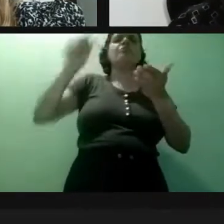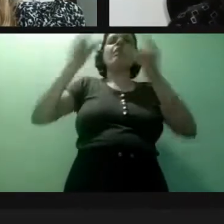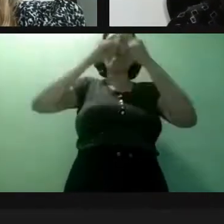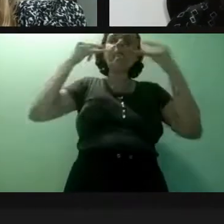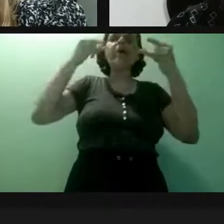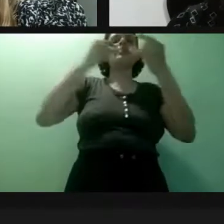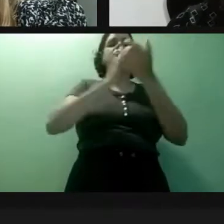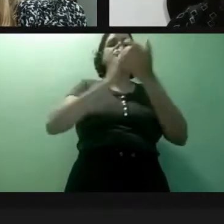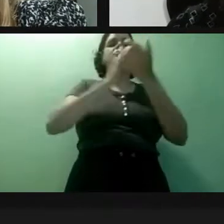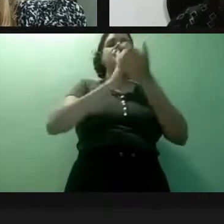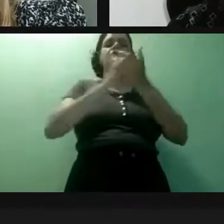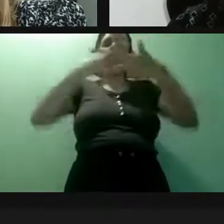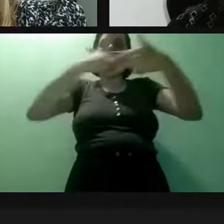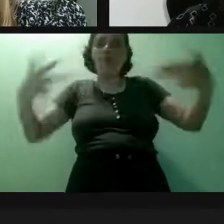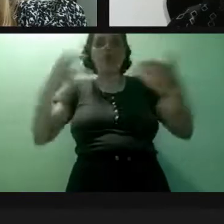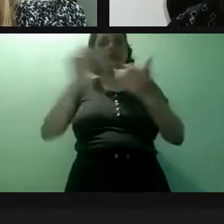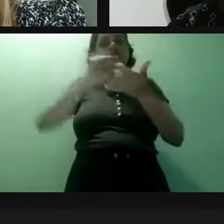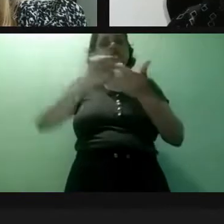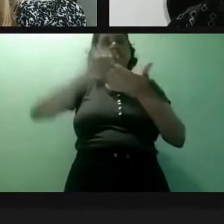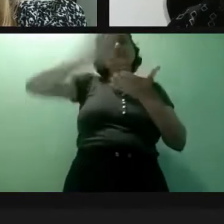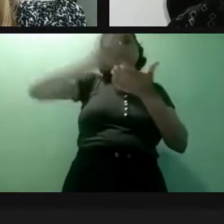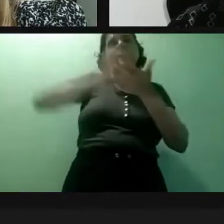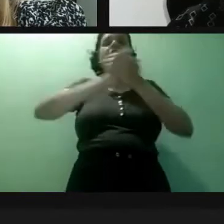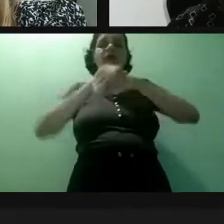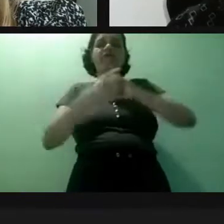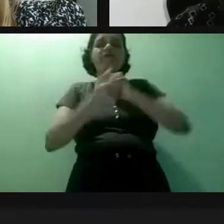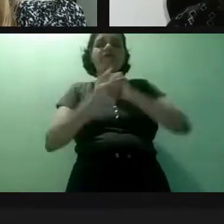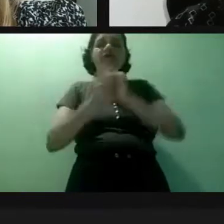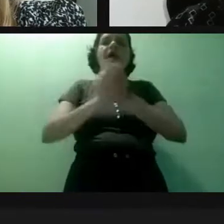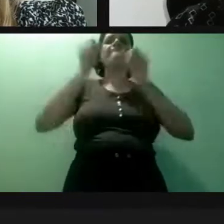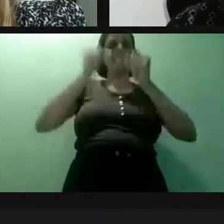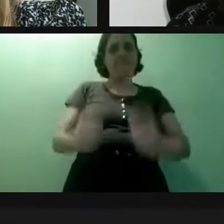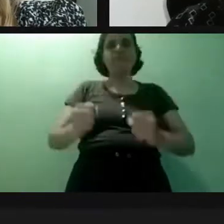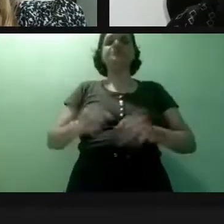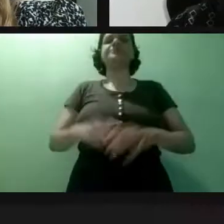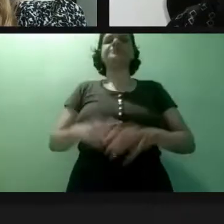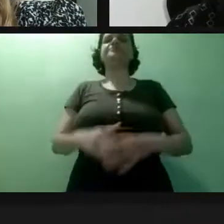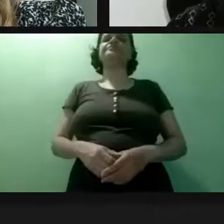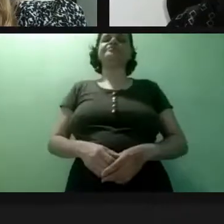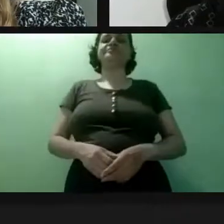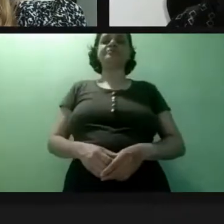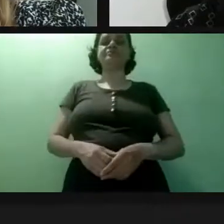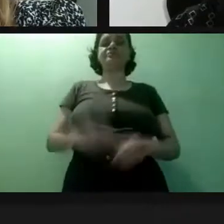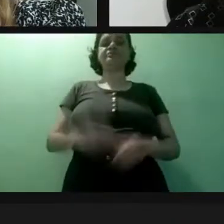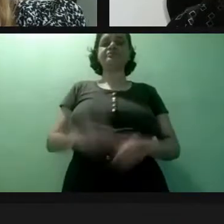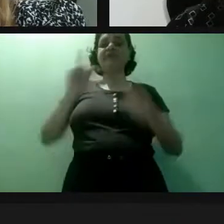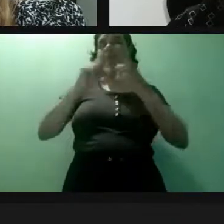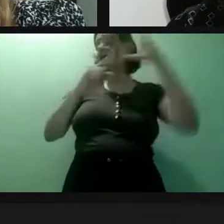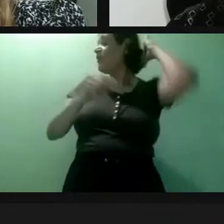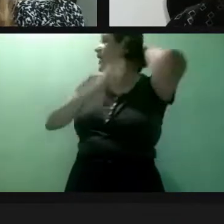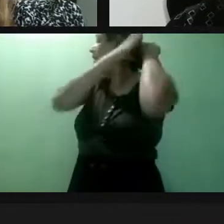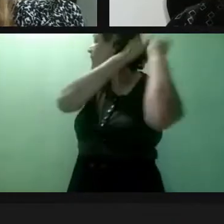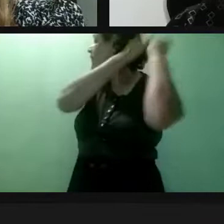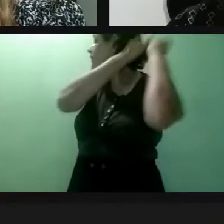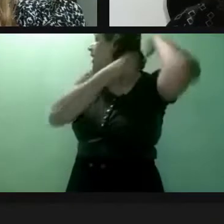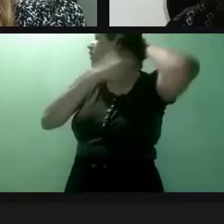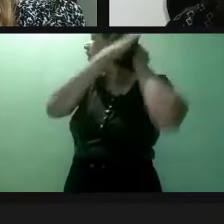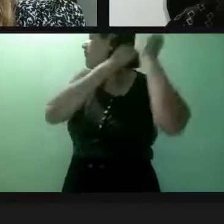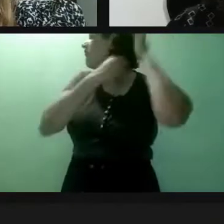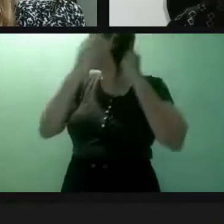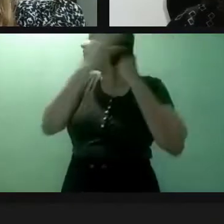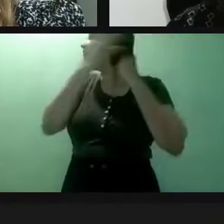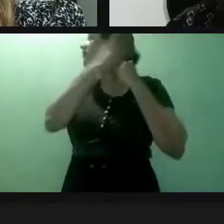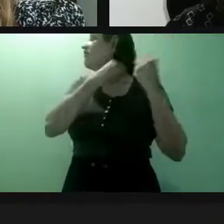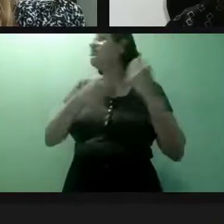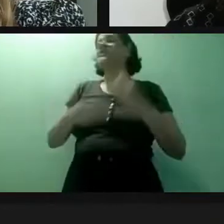objetos. Uma outra coisa aqui é sobre lavar o cabelo, mas você já falou, né?